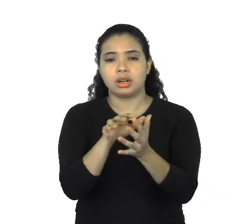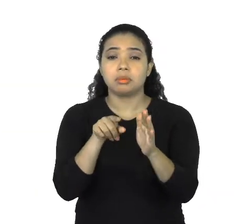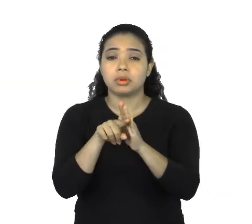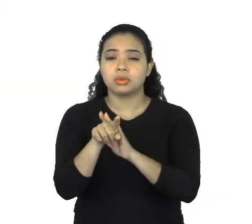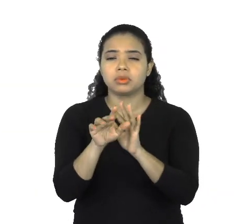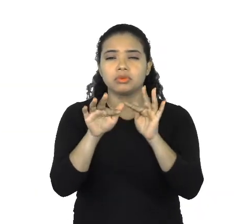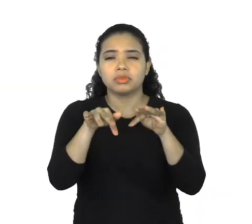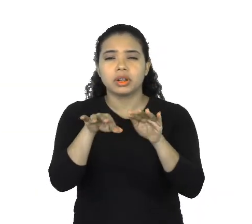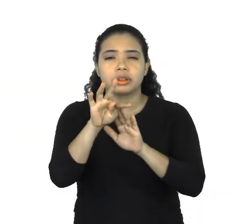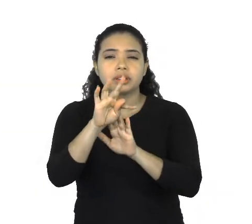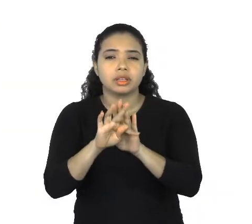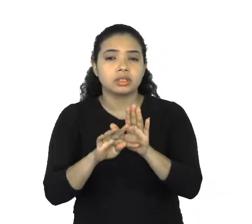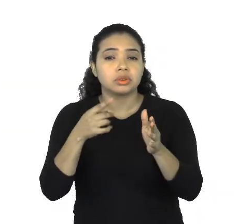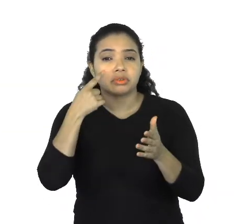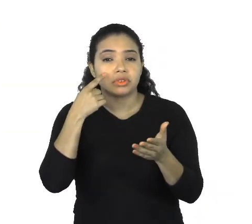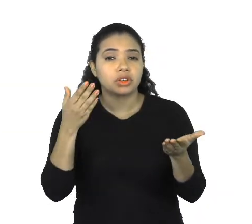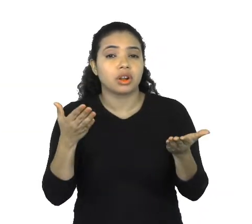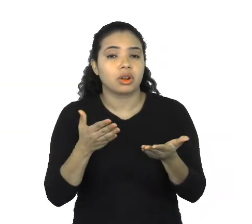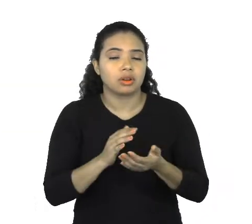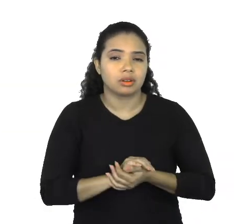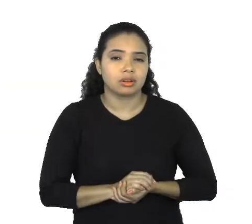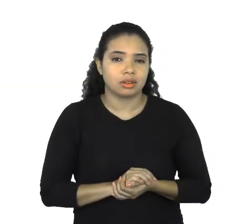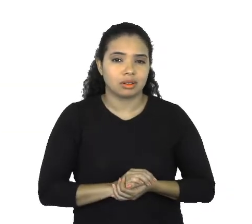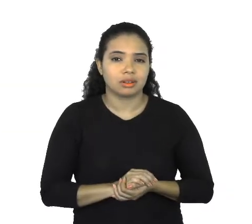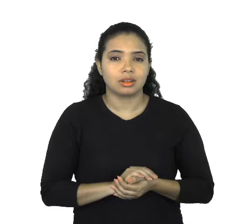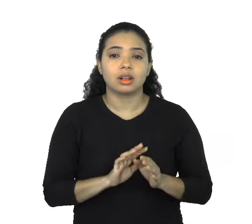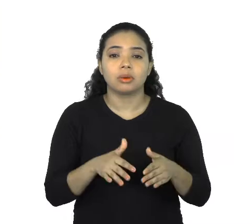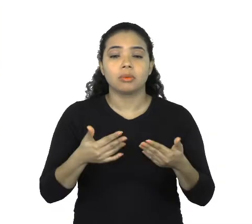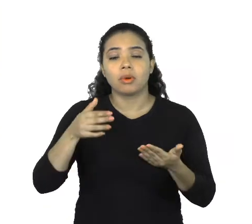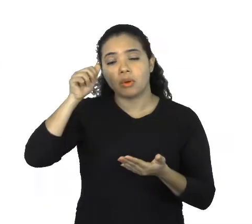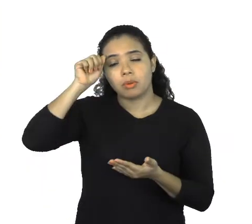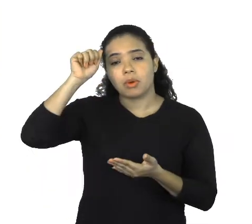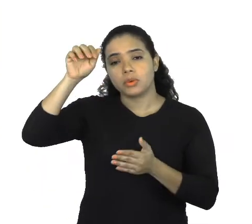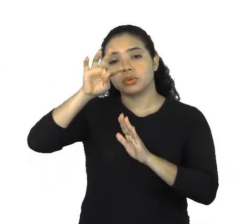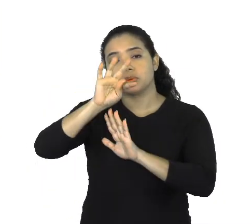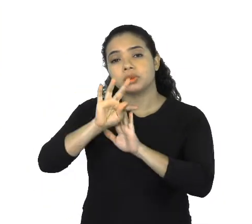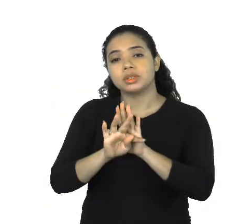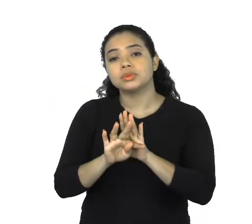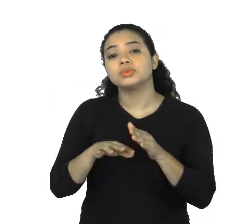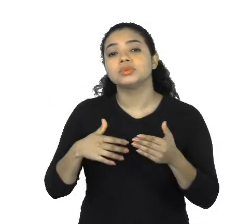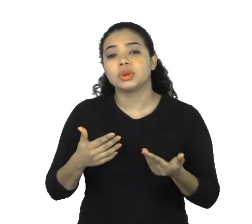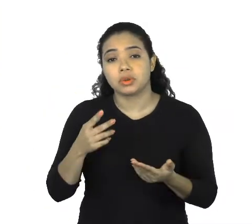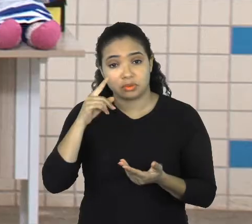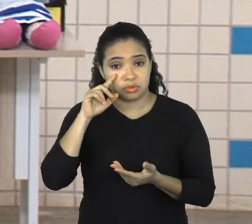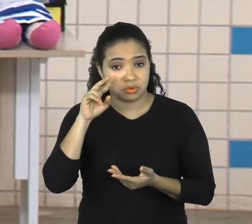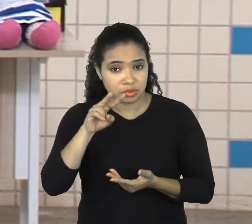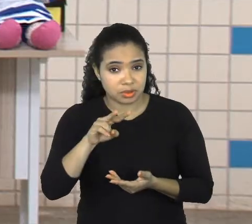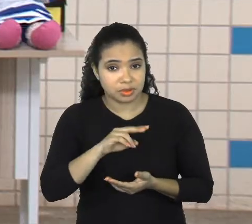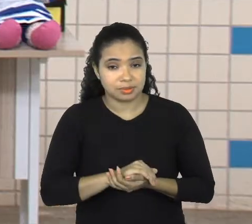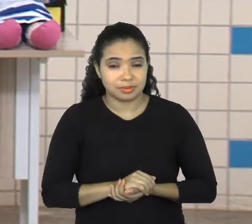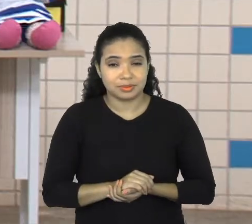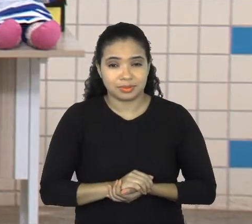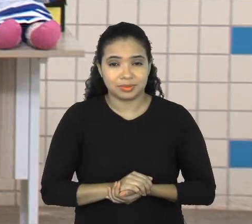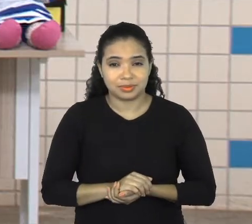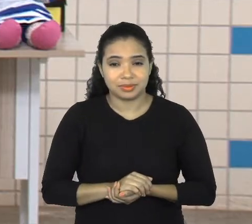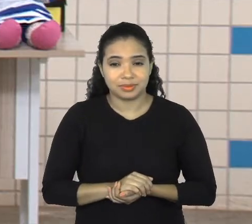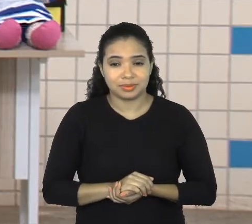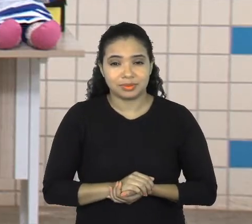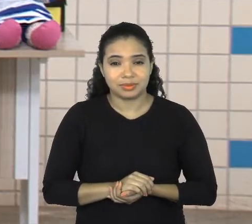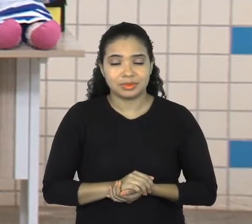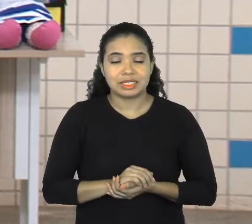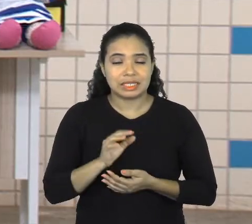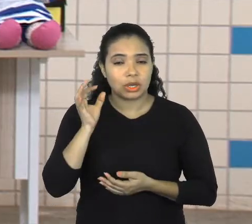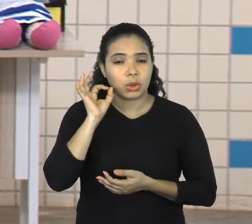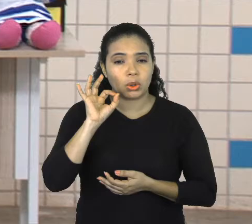no finalzinho do texto, e agora, olha lá, qual é o autor do texto? Viram? Sérgio.